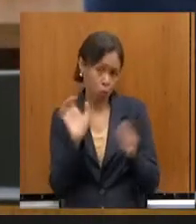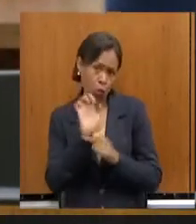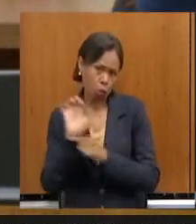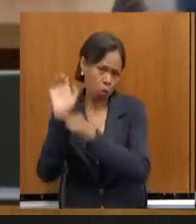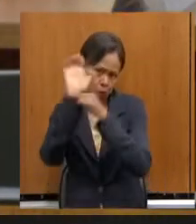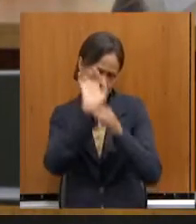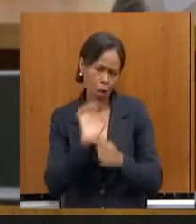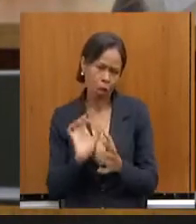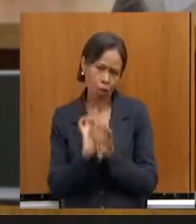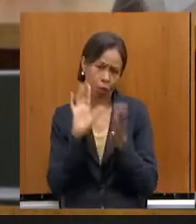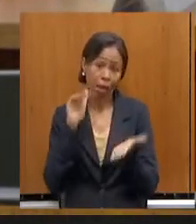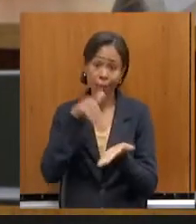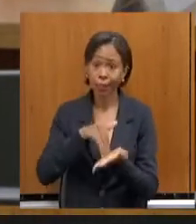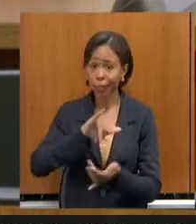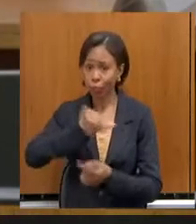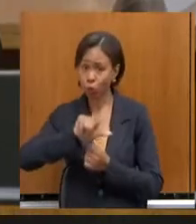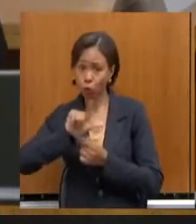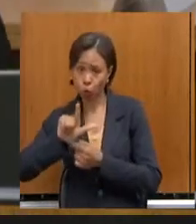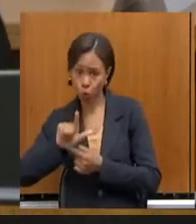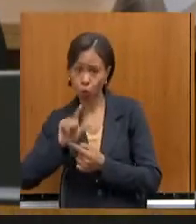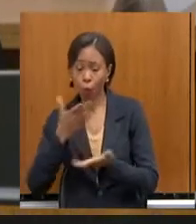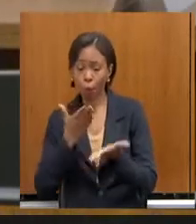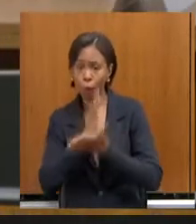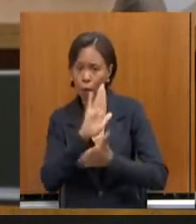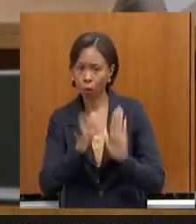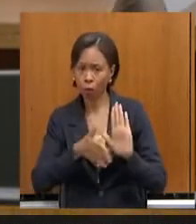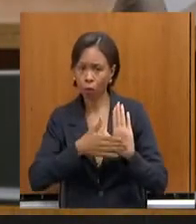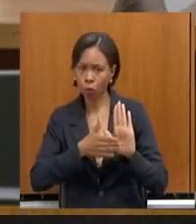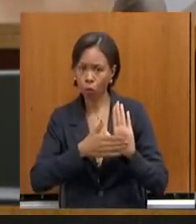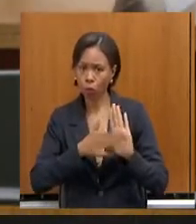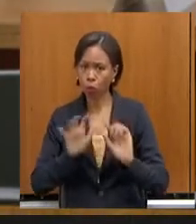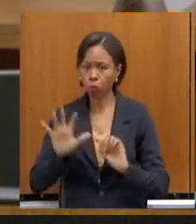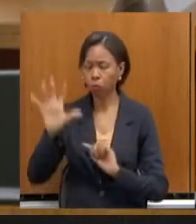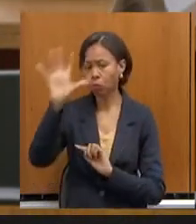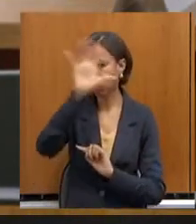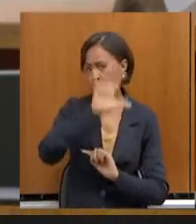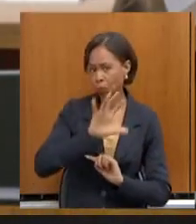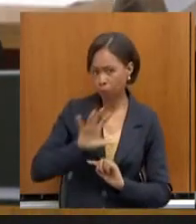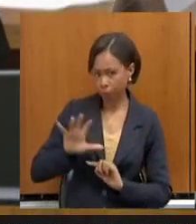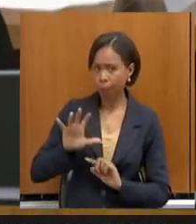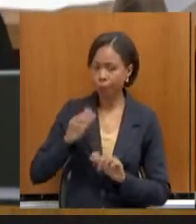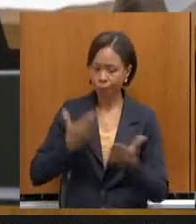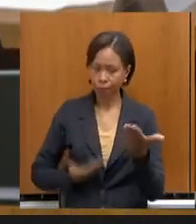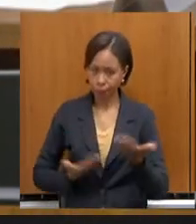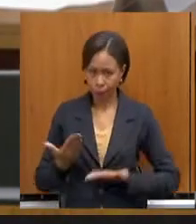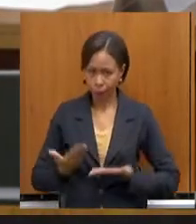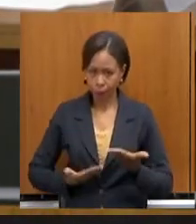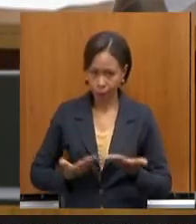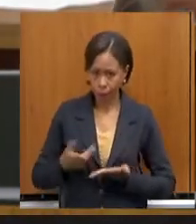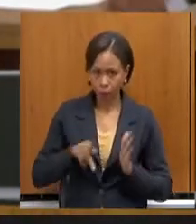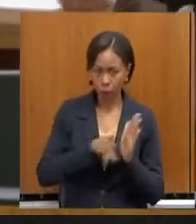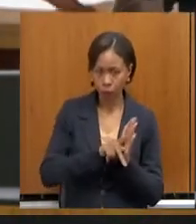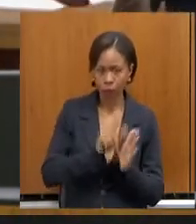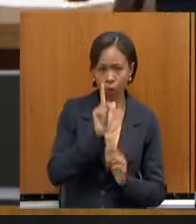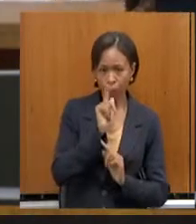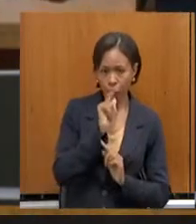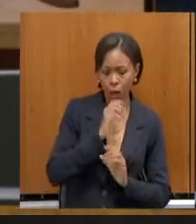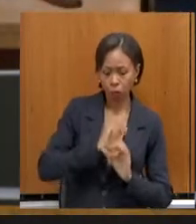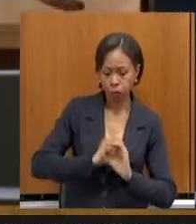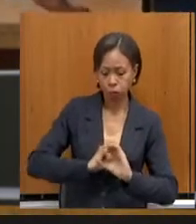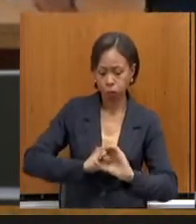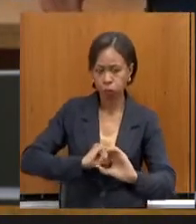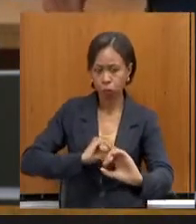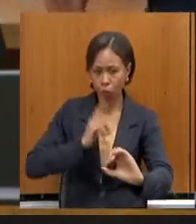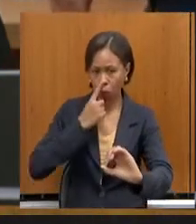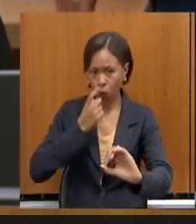julho deste ano para aprovação de uma proposta de regionalização Para prestação de serviços de água esgoto e resíduos